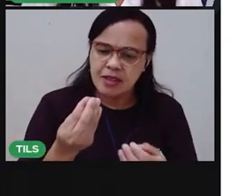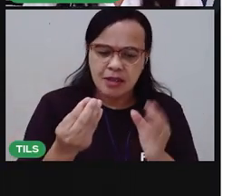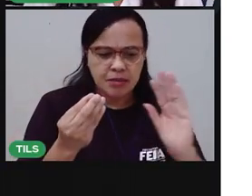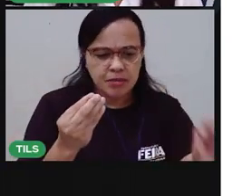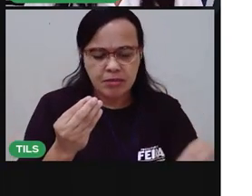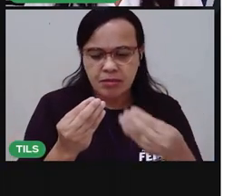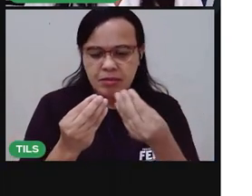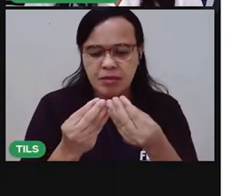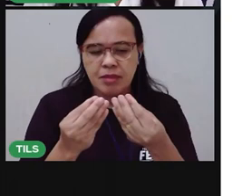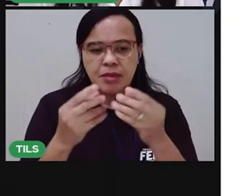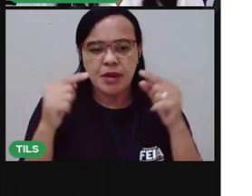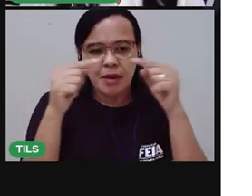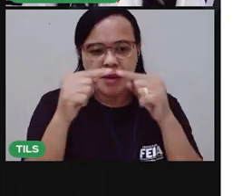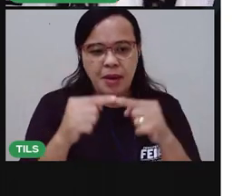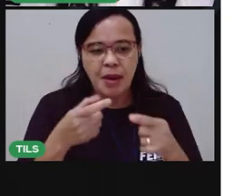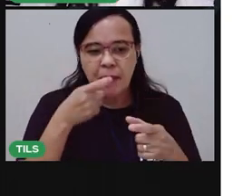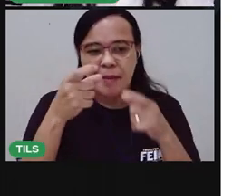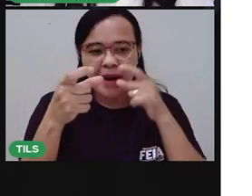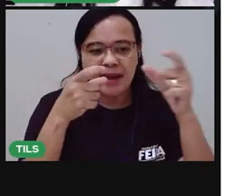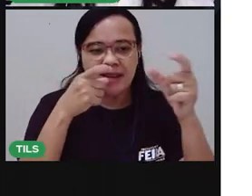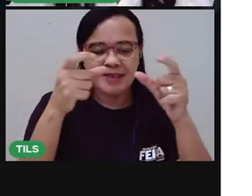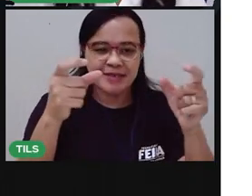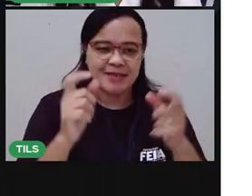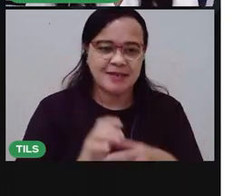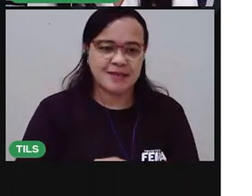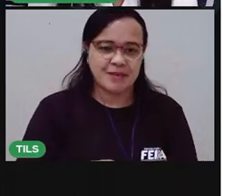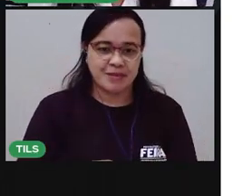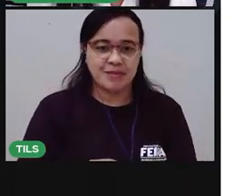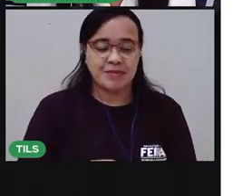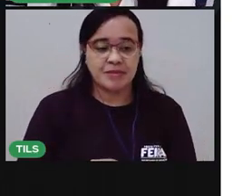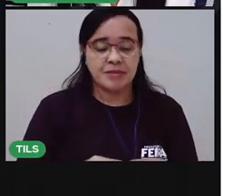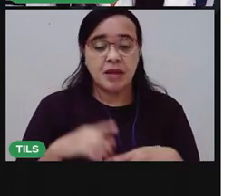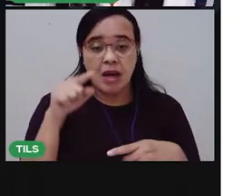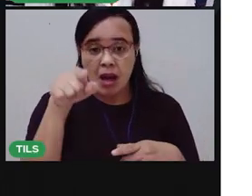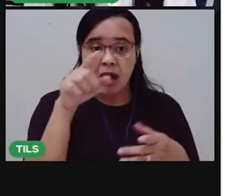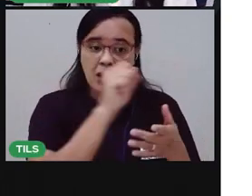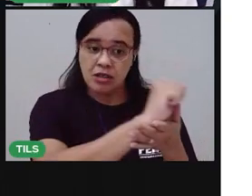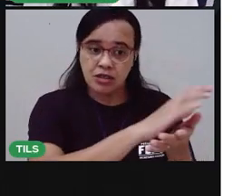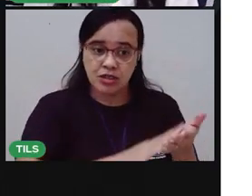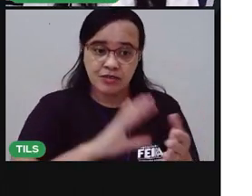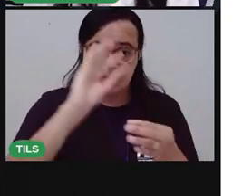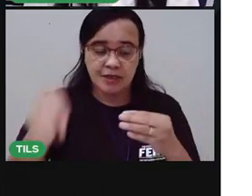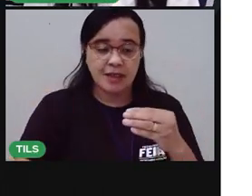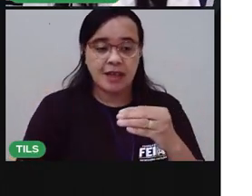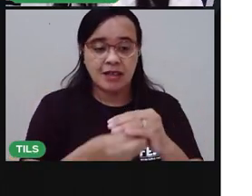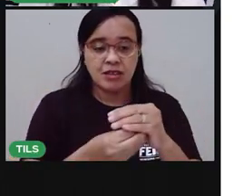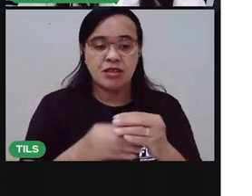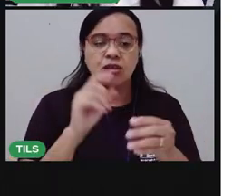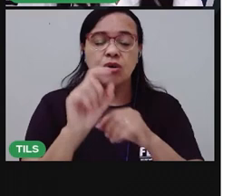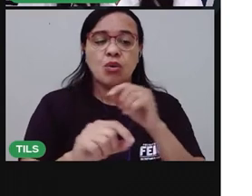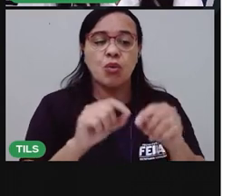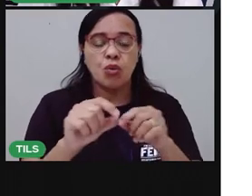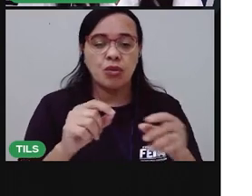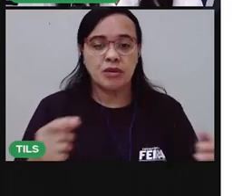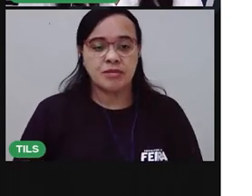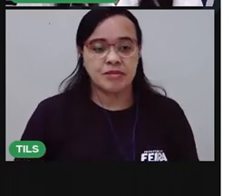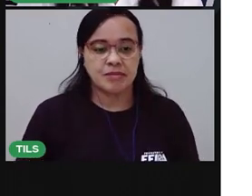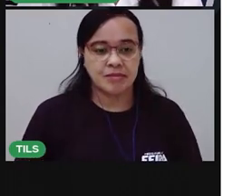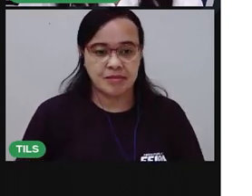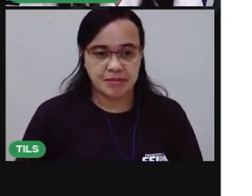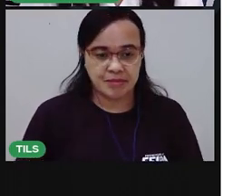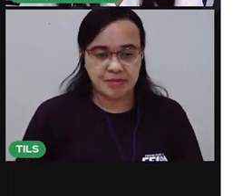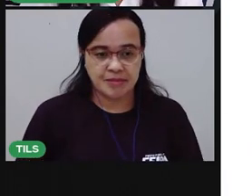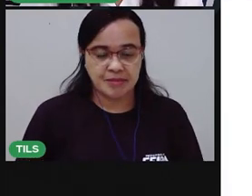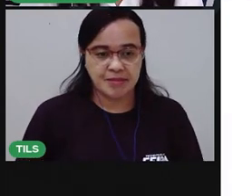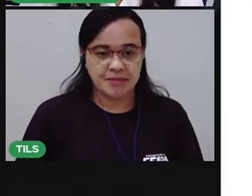lá E agora tem uma atividade complementar você pode O que